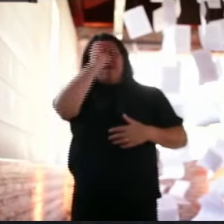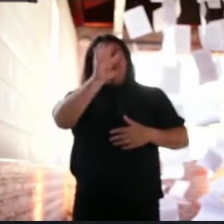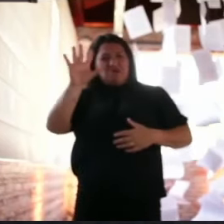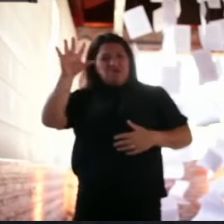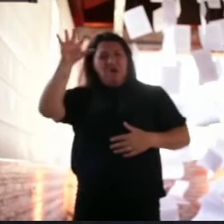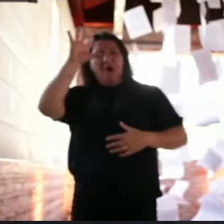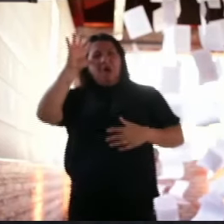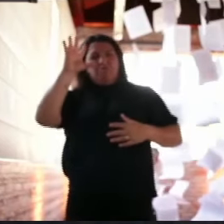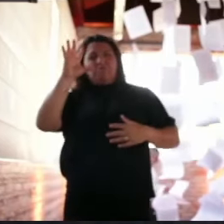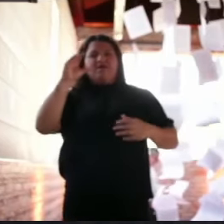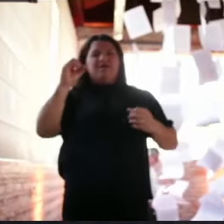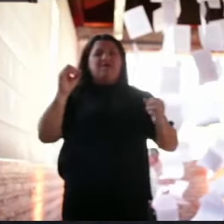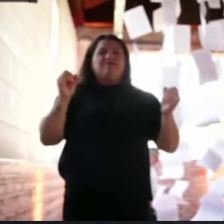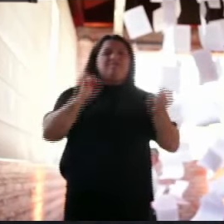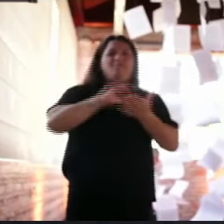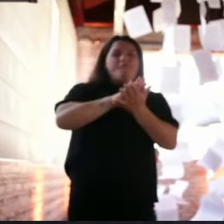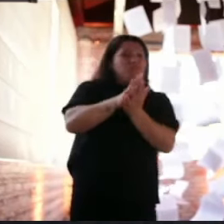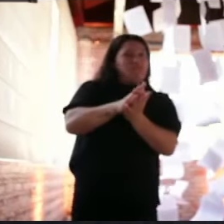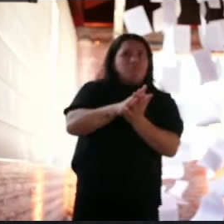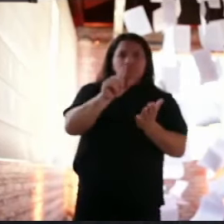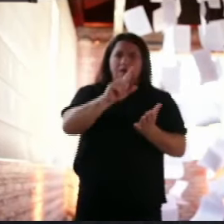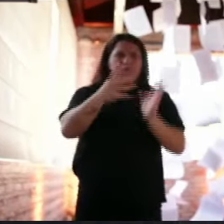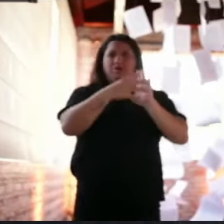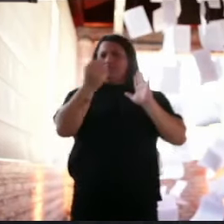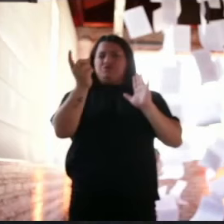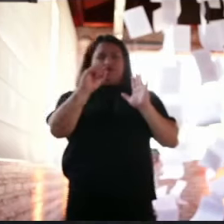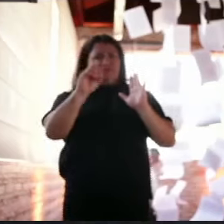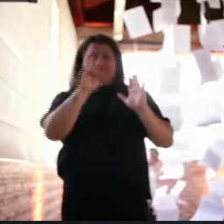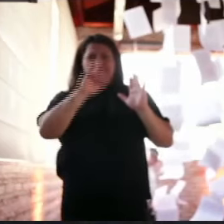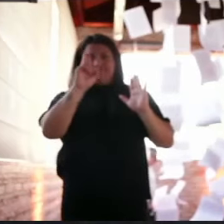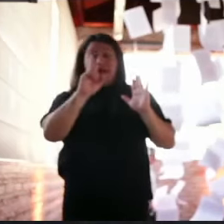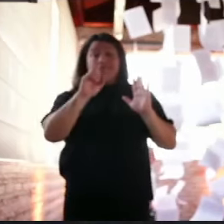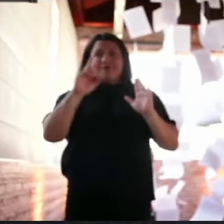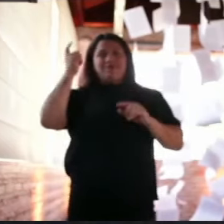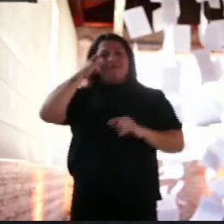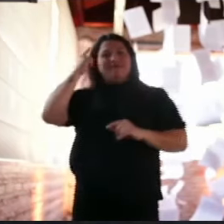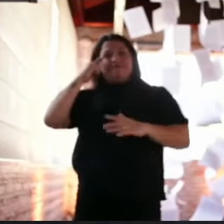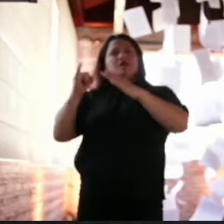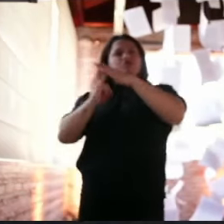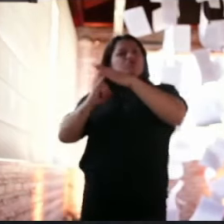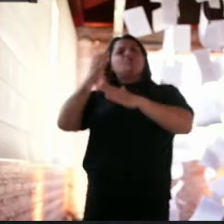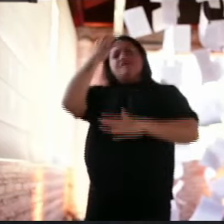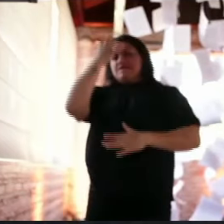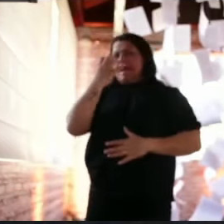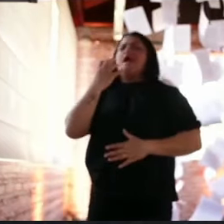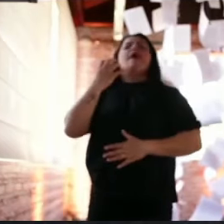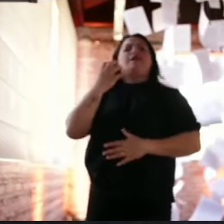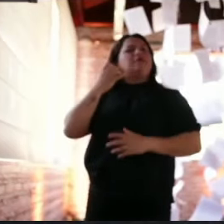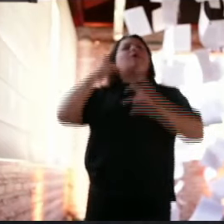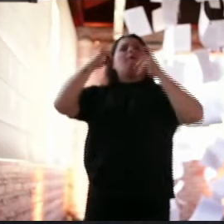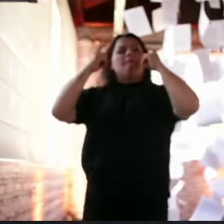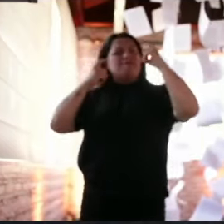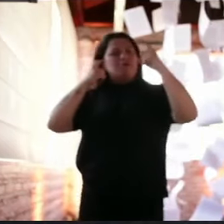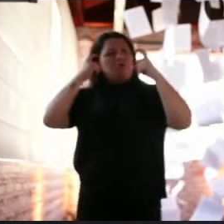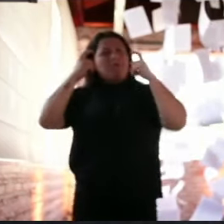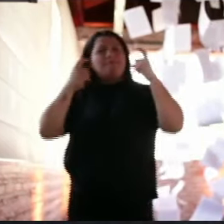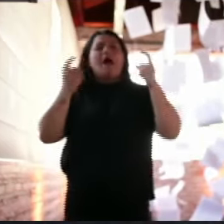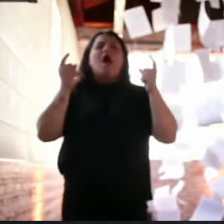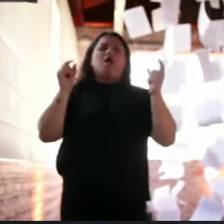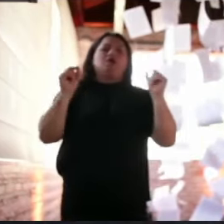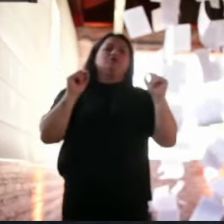as crianças estavam largadas ao hospitalismo que aquilo não é um modelo que ele deveria usar tem que pensar instituições sérias que estão preocupadas com as questões